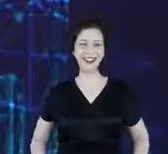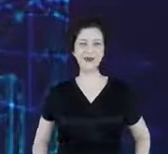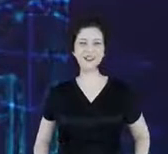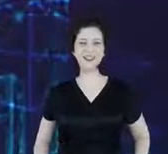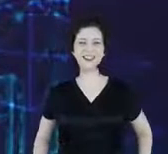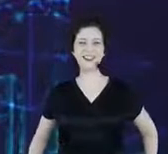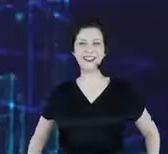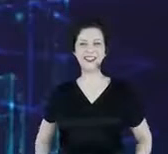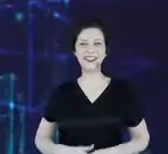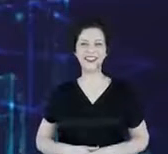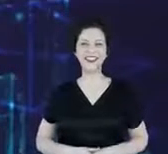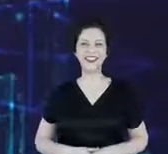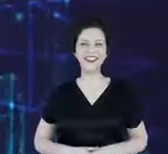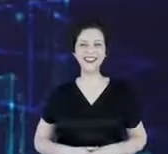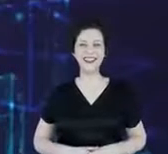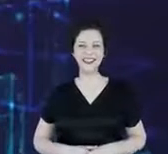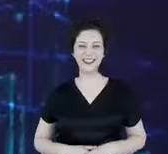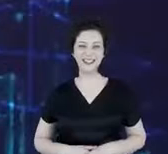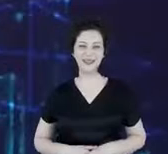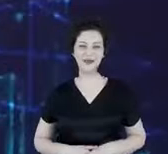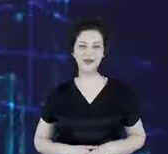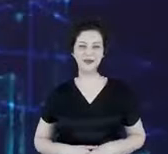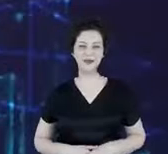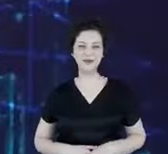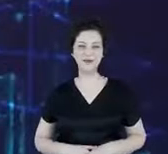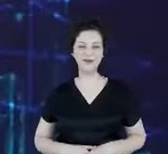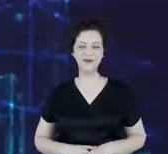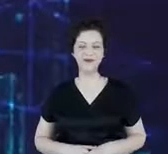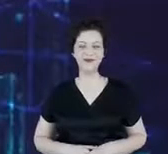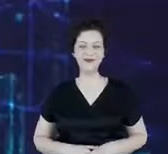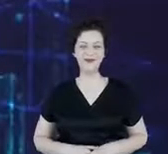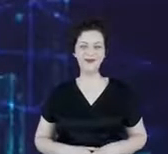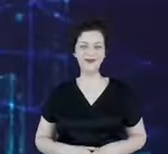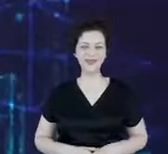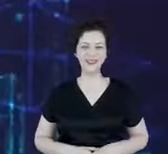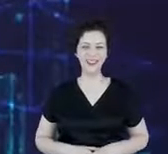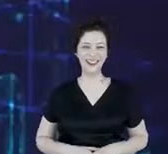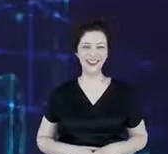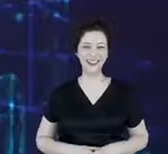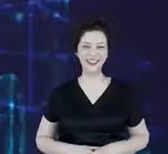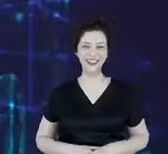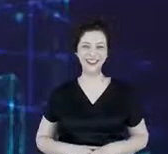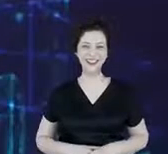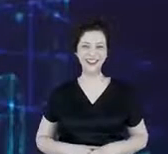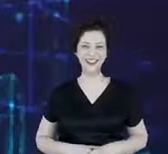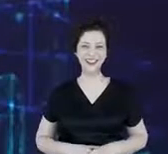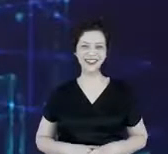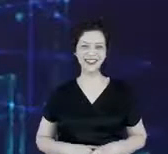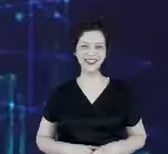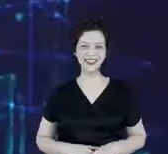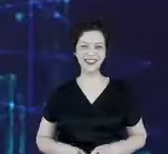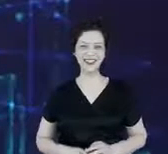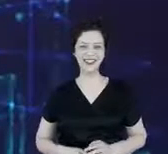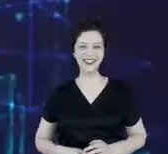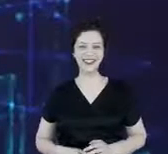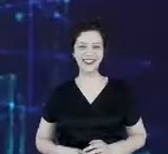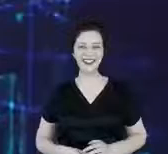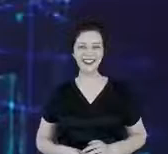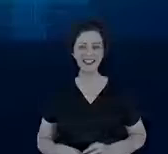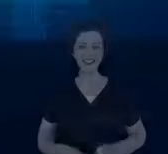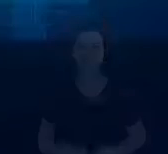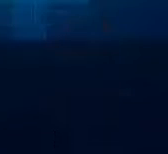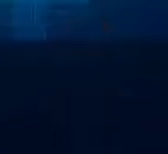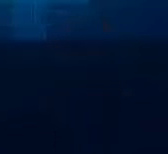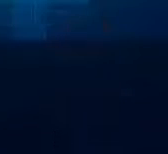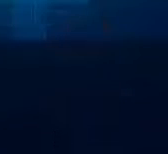One para moderar essa mesa contamos as pessoas da diretoria Daniel Eduardo Rossi sejam todos muito bem vindos